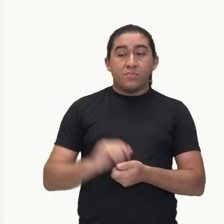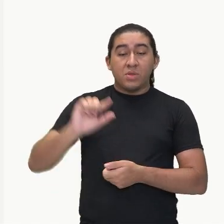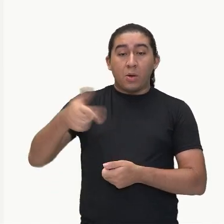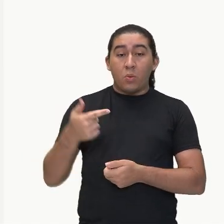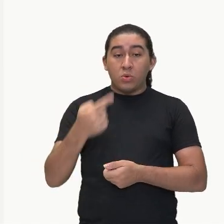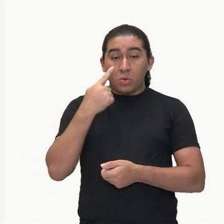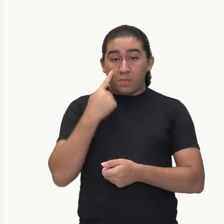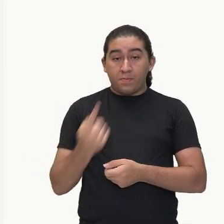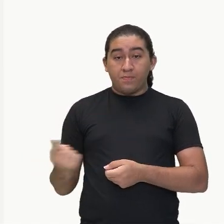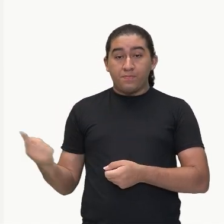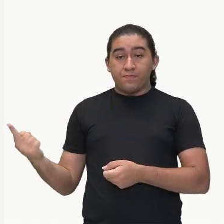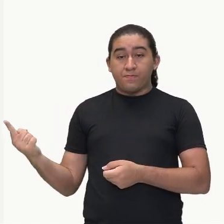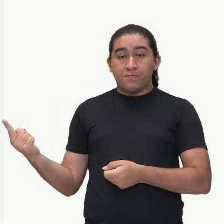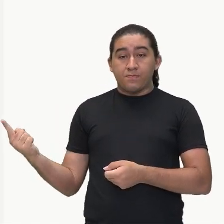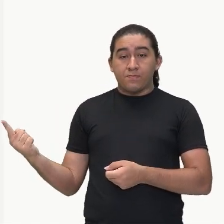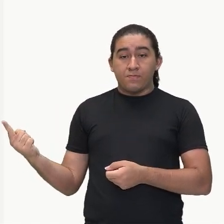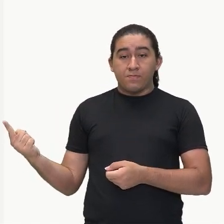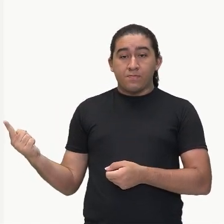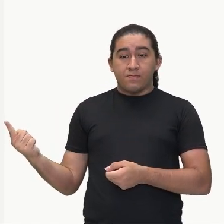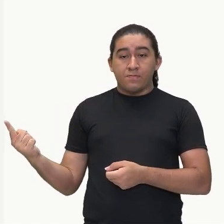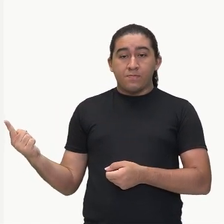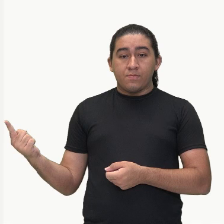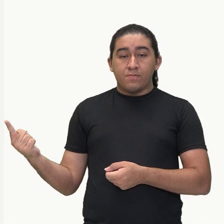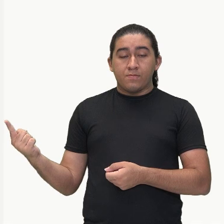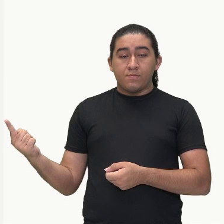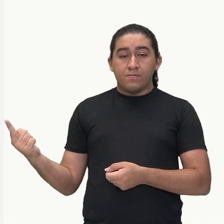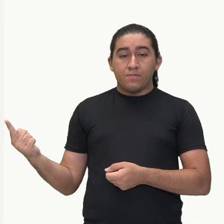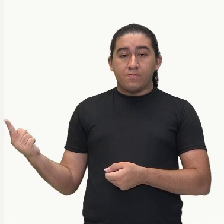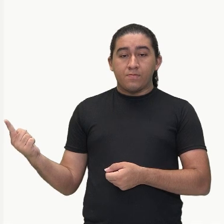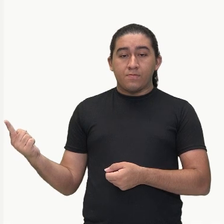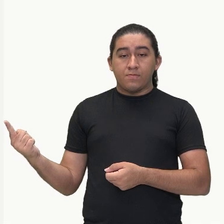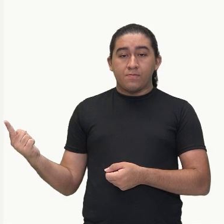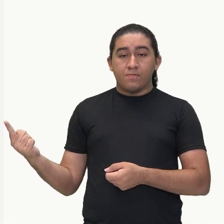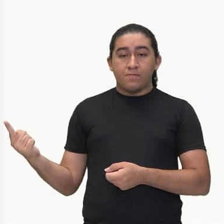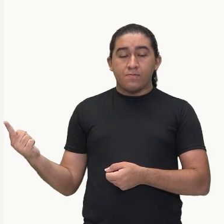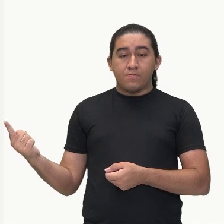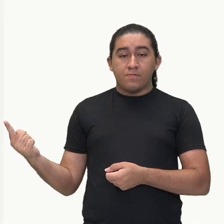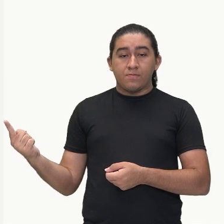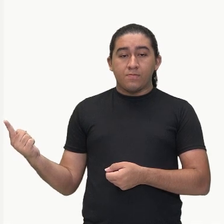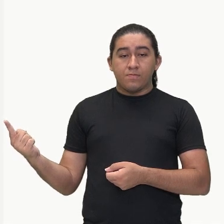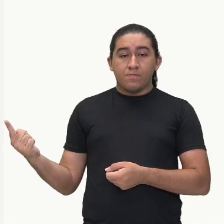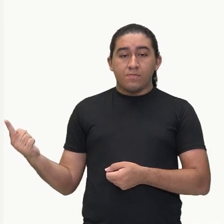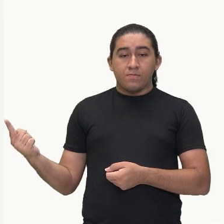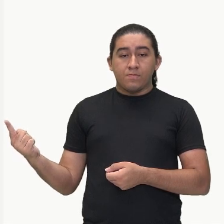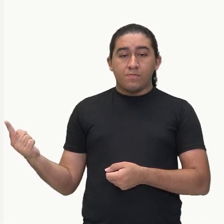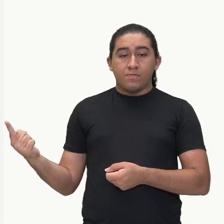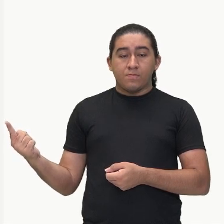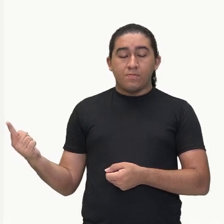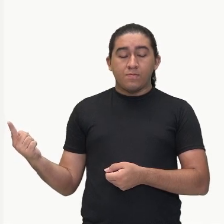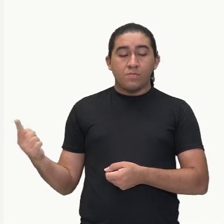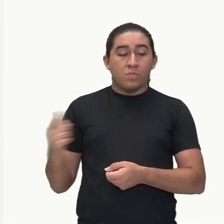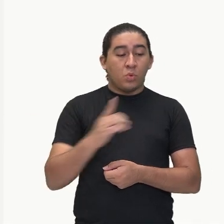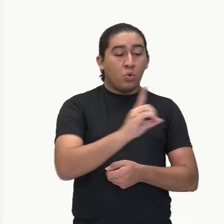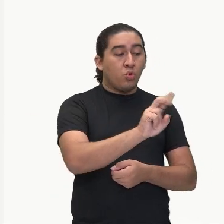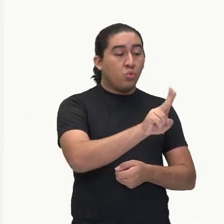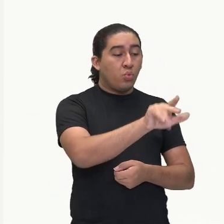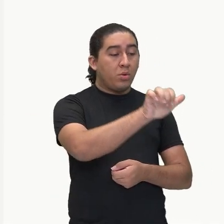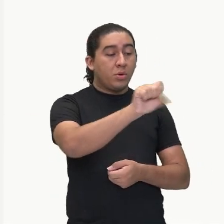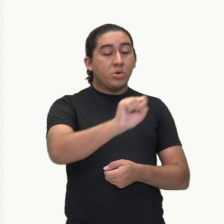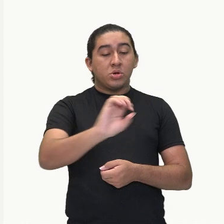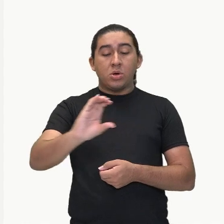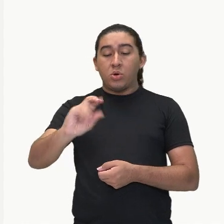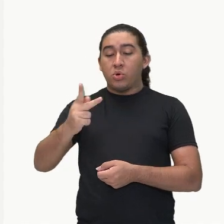2 pessoas chegaram. Olha aí. Chegaram 2.